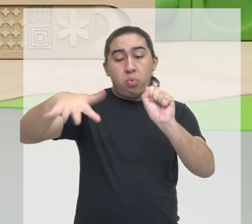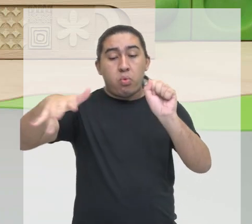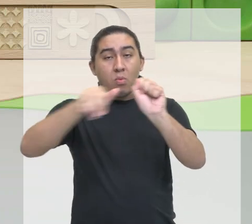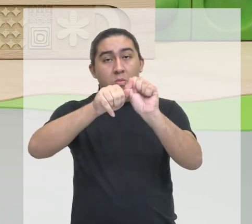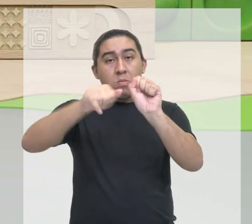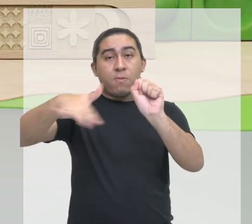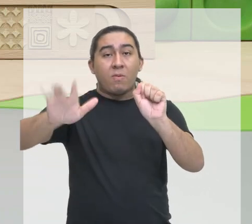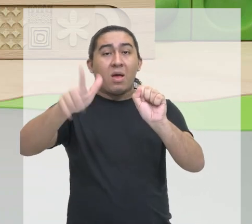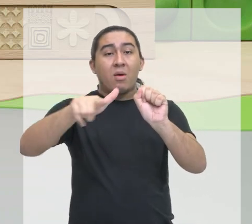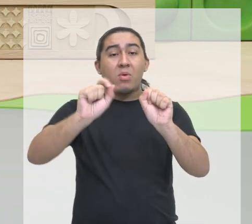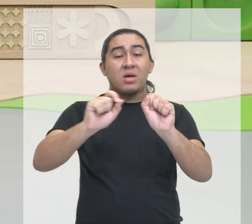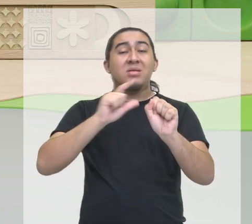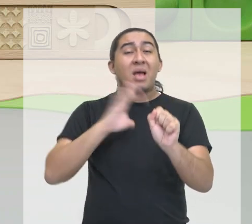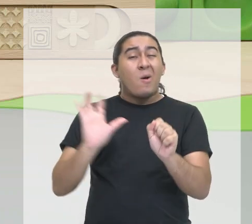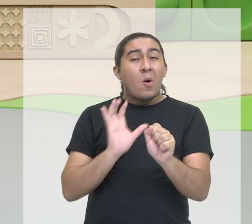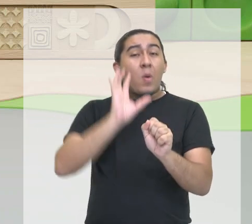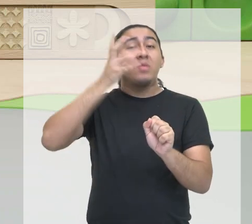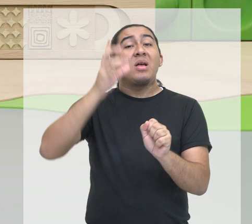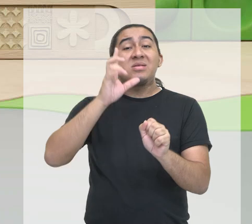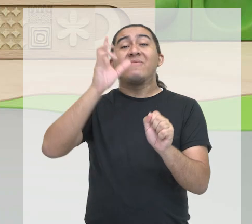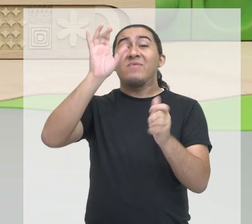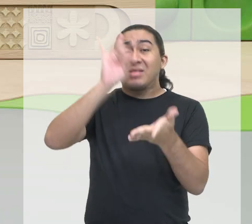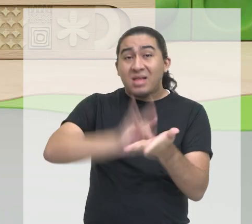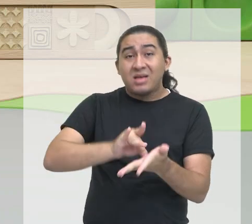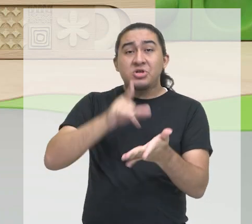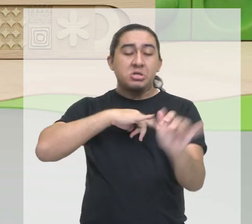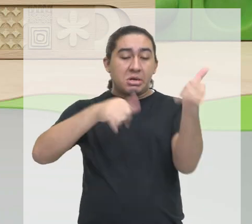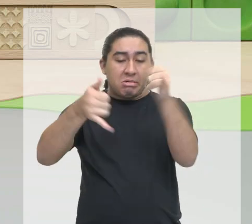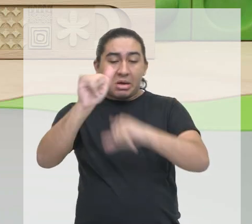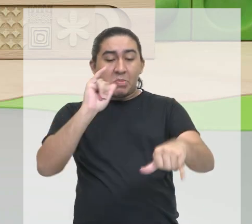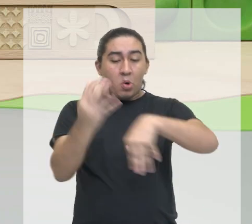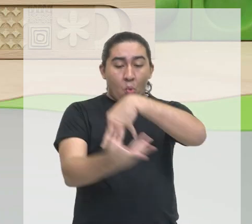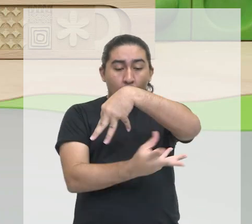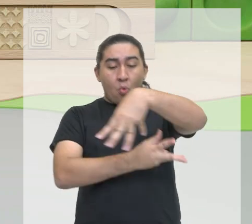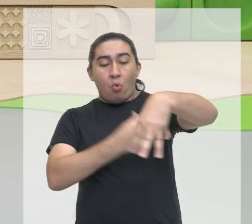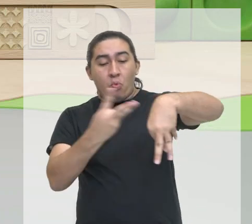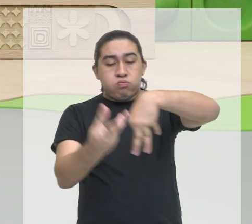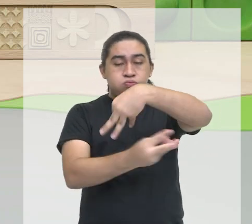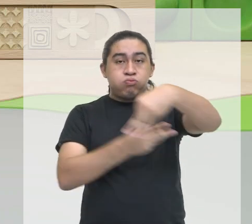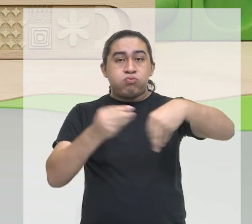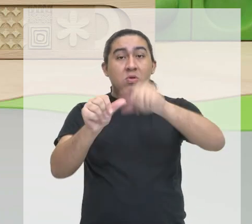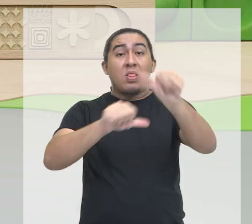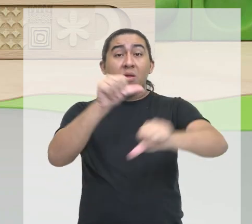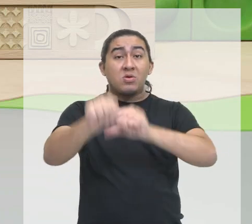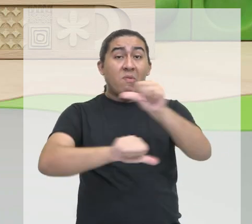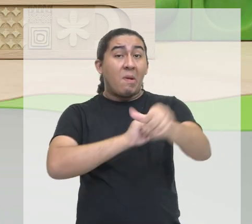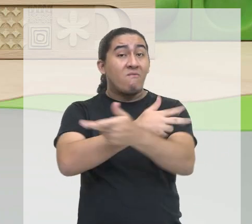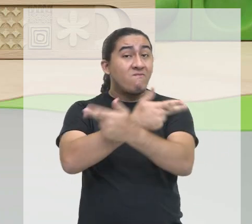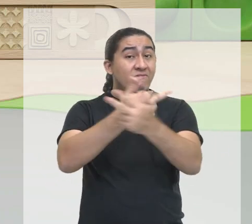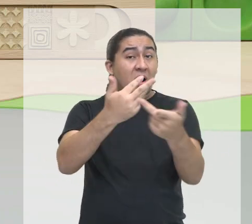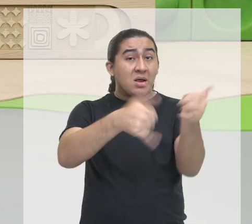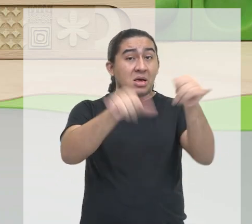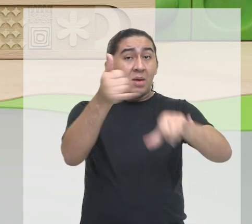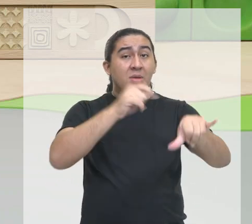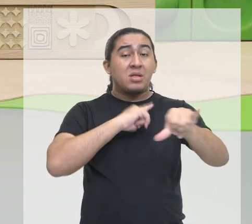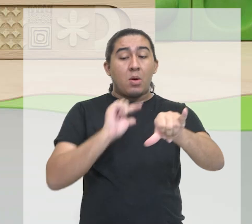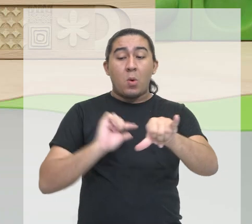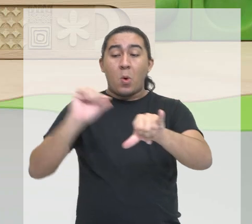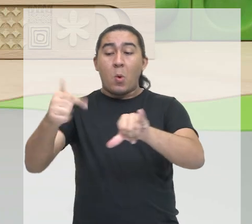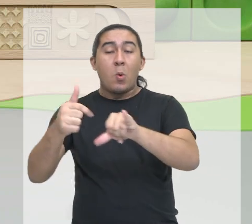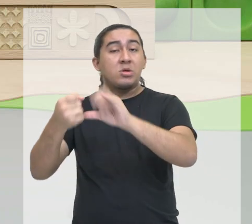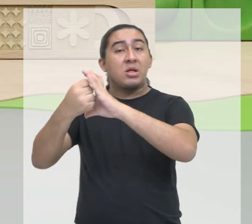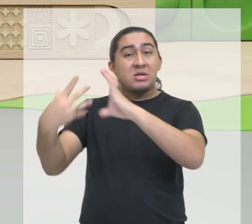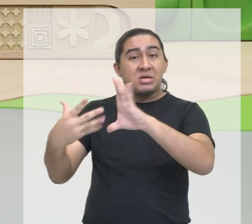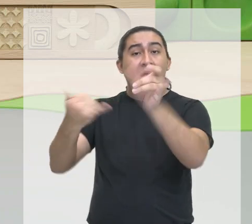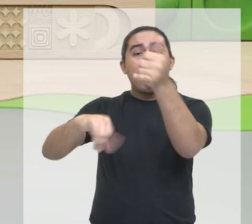realizando um processo poderoso de fusão nuclear. Né? Estão conseguindo transformar ali elementos químicos em outros